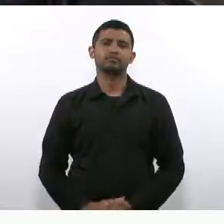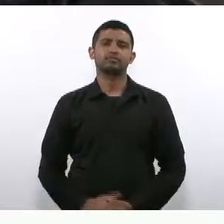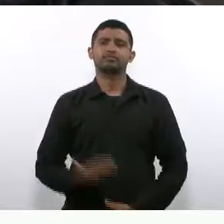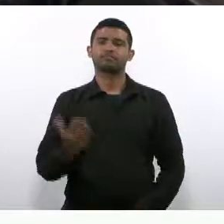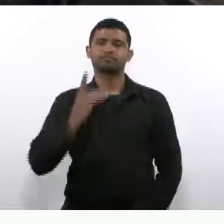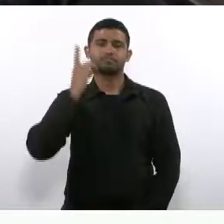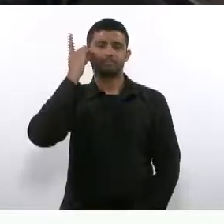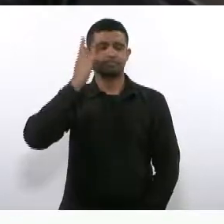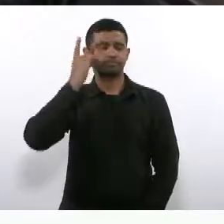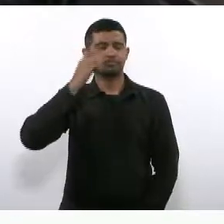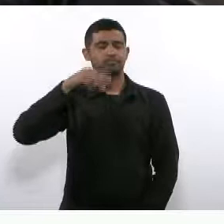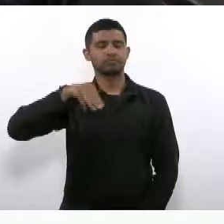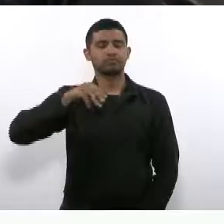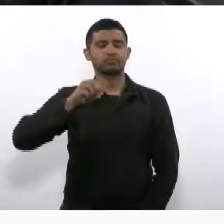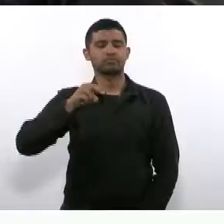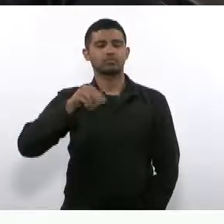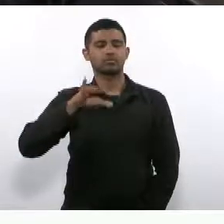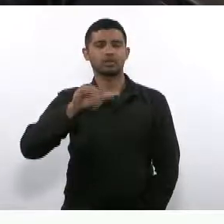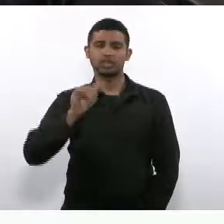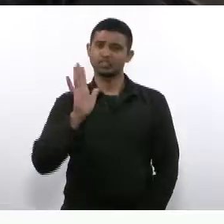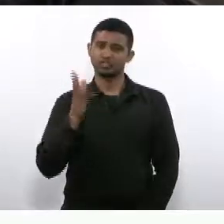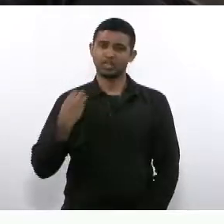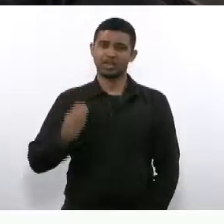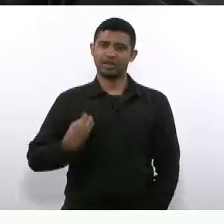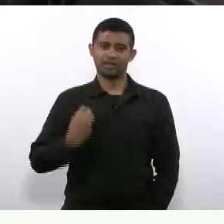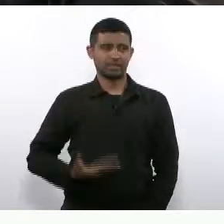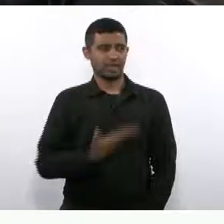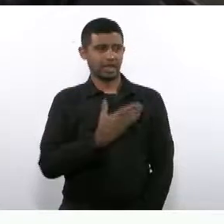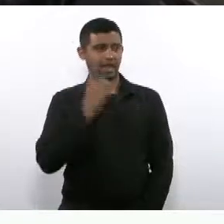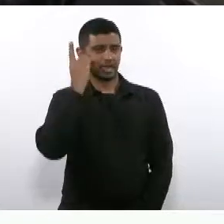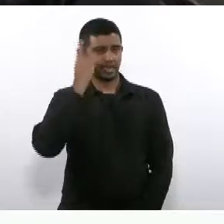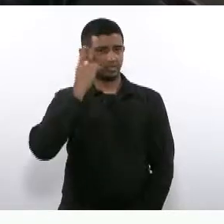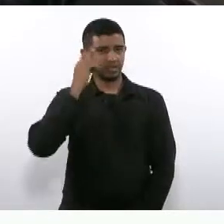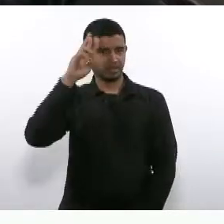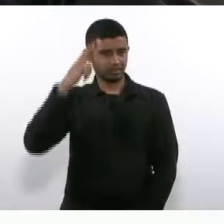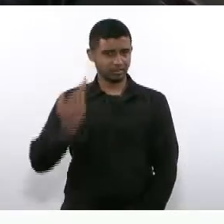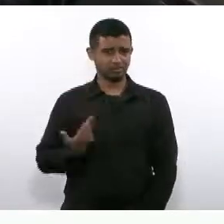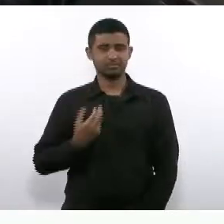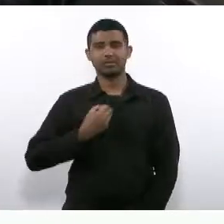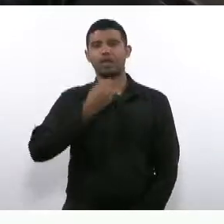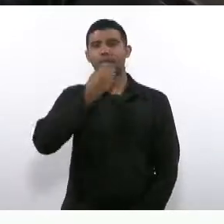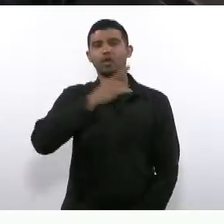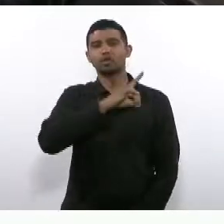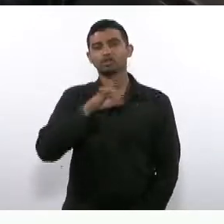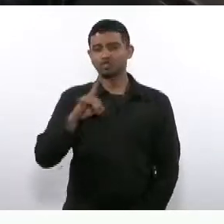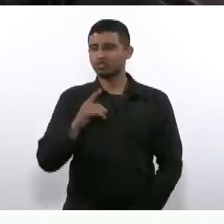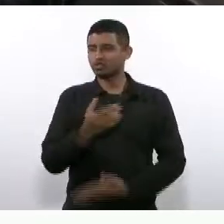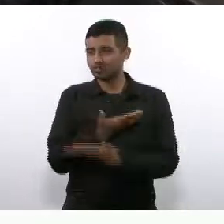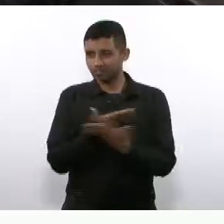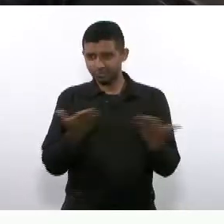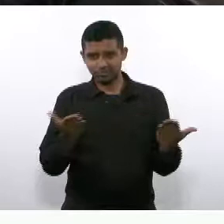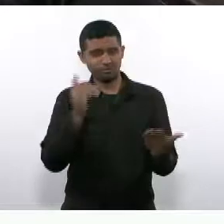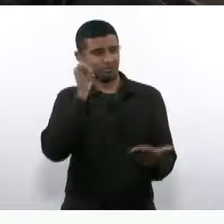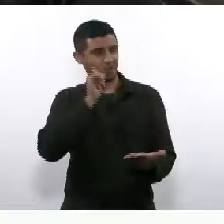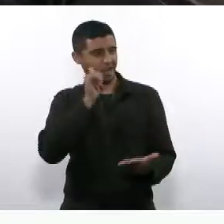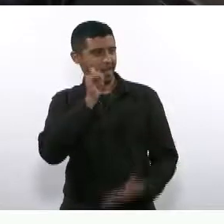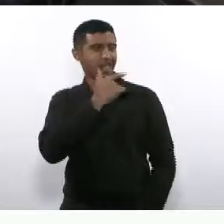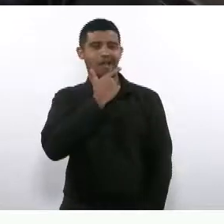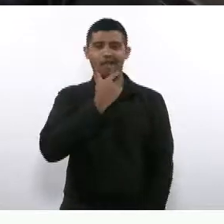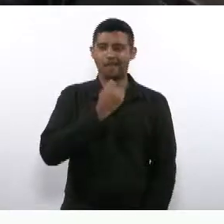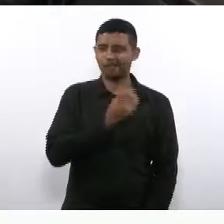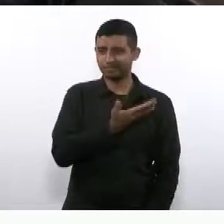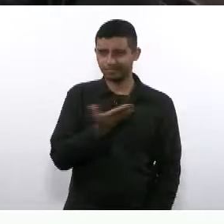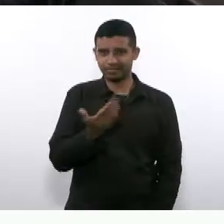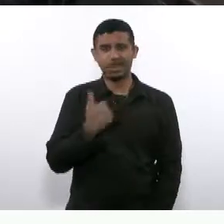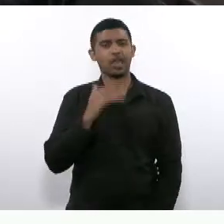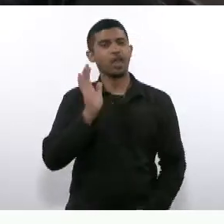Deputada Mônica Francisco, já se encontra conosco deputada Renata Souza. Bom dia a todas e todos.